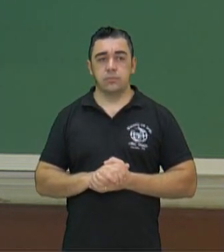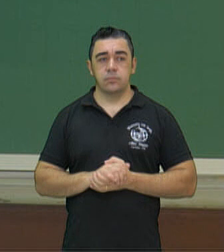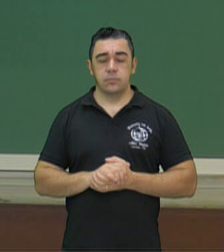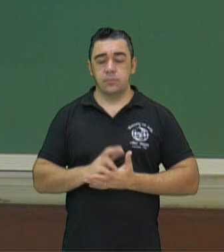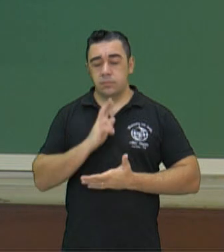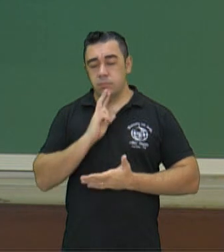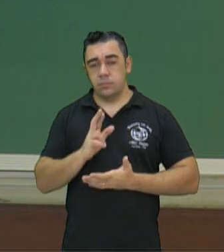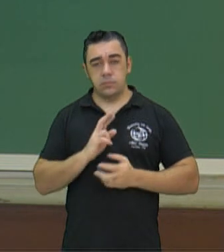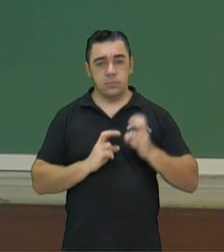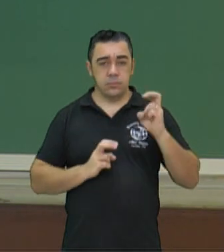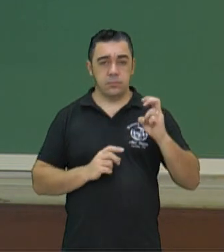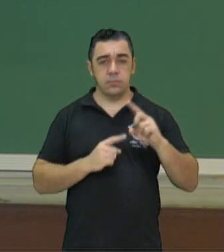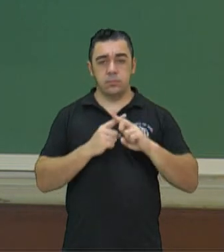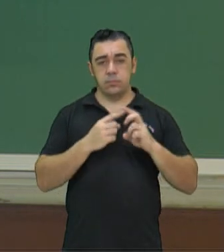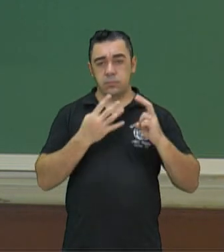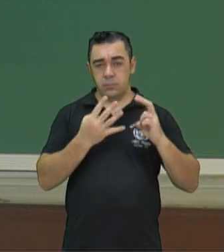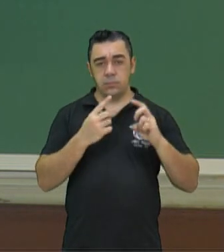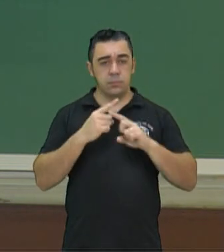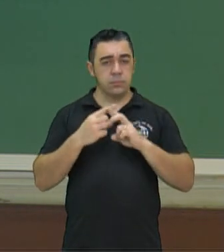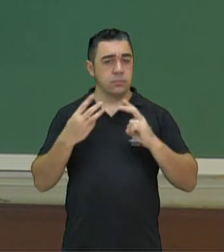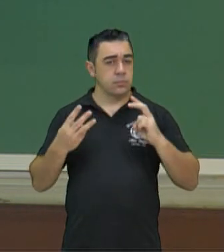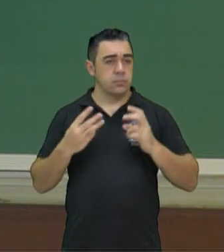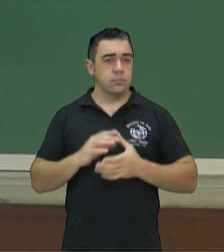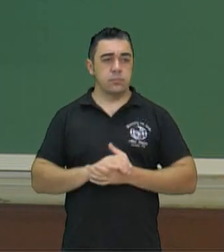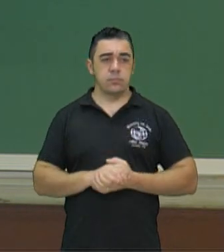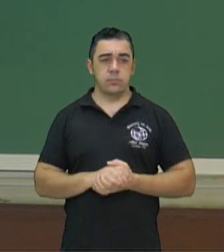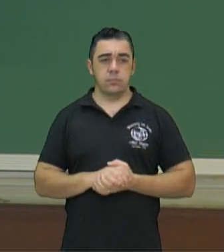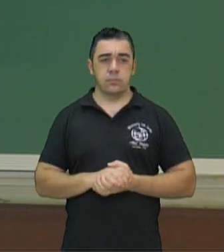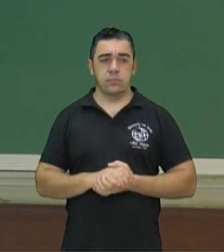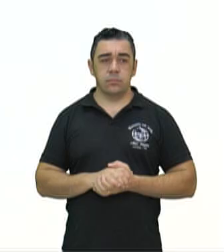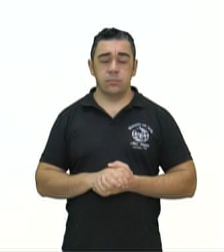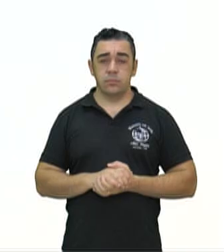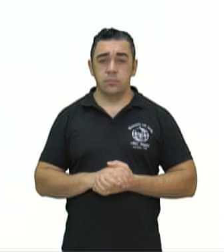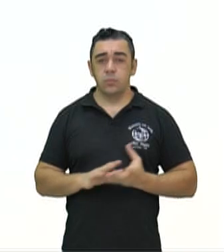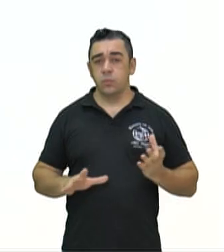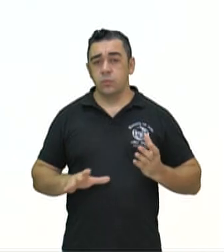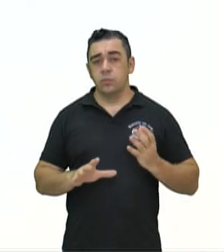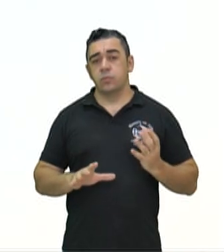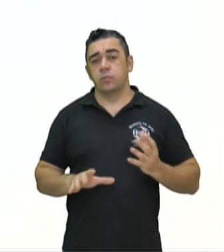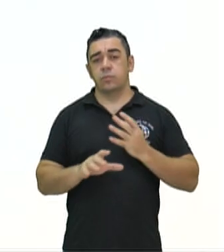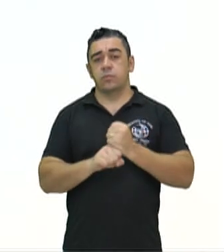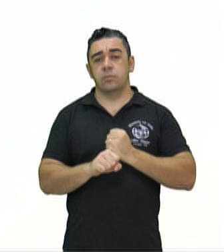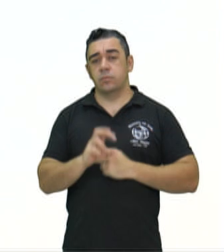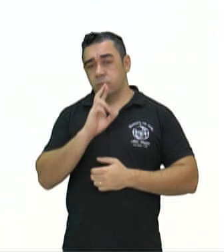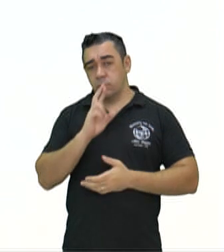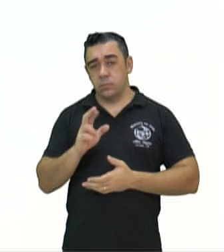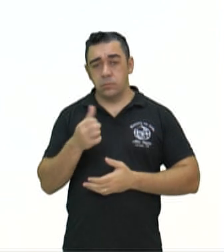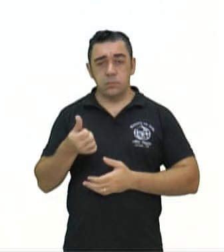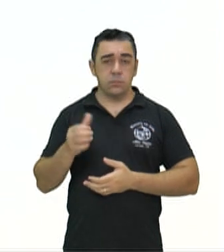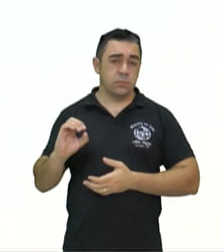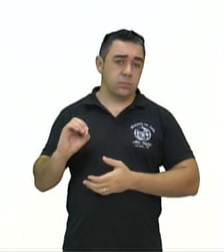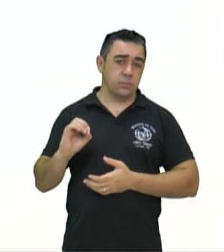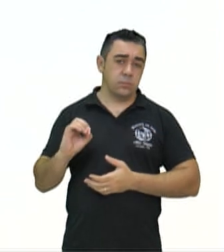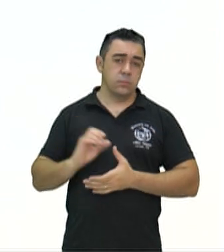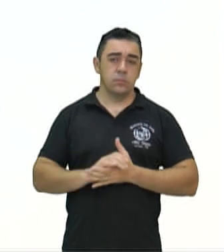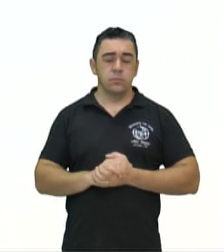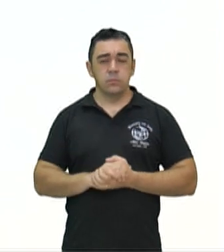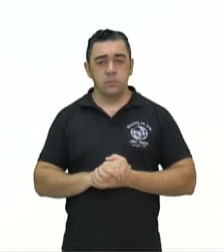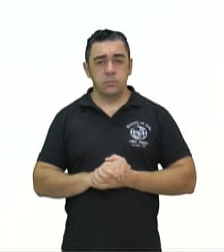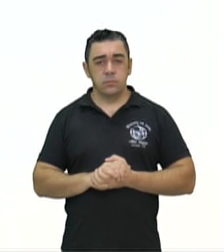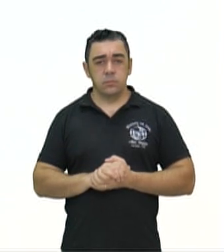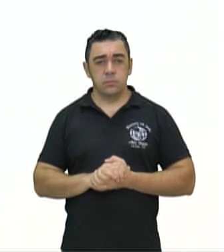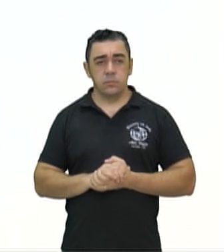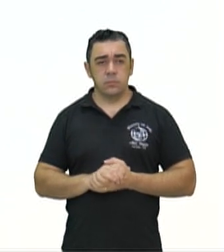denominador. Então, vai me resultar em 5 vezes 4 vezes 3, vai me resultar em